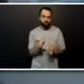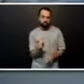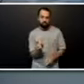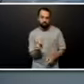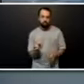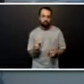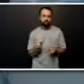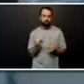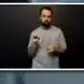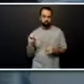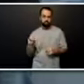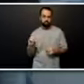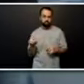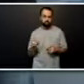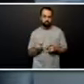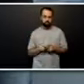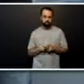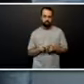Portanto,